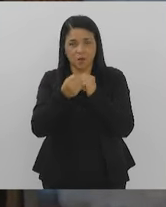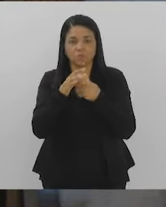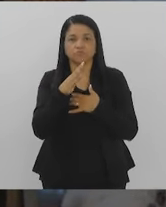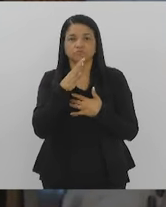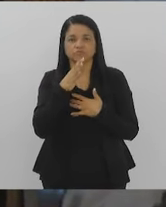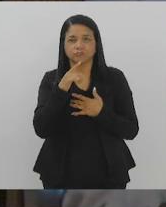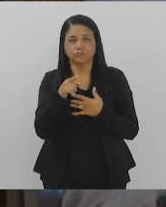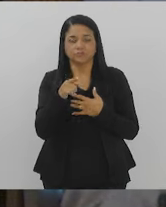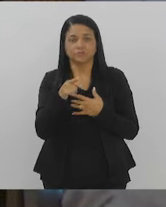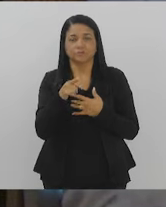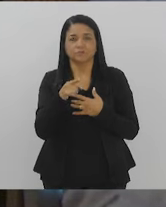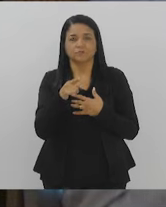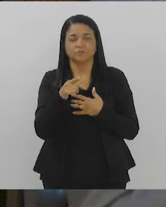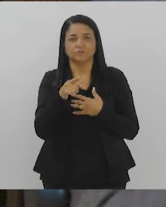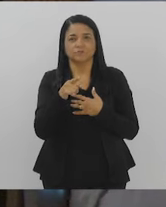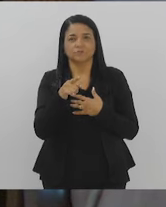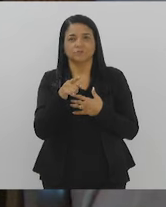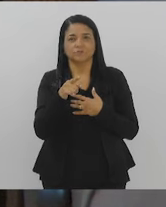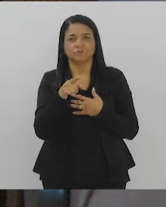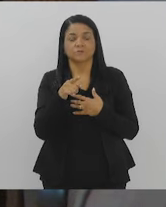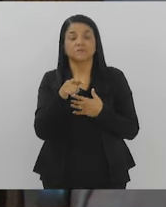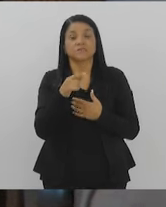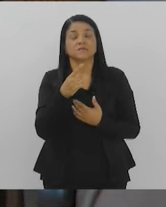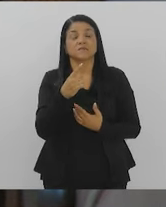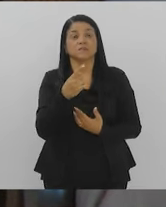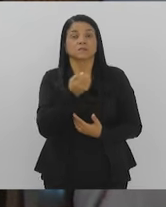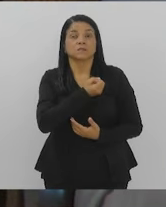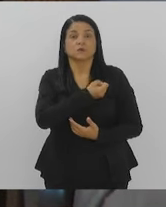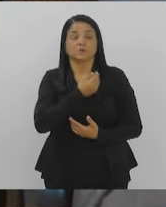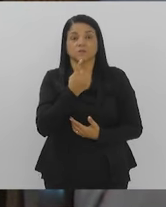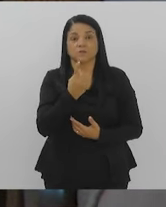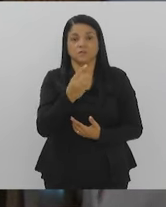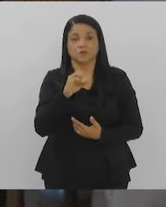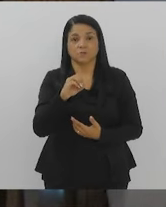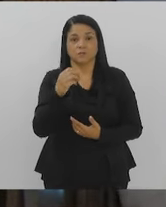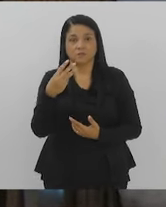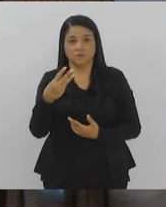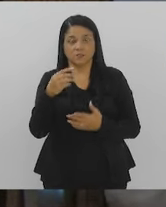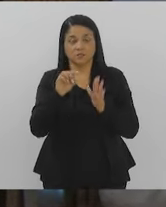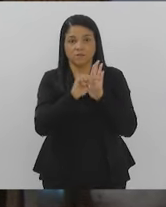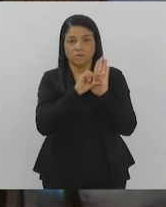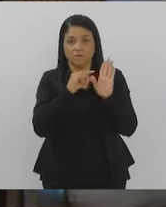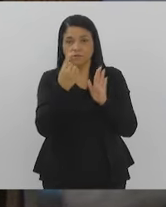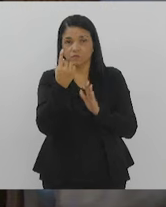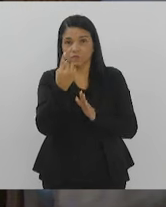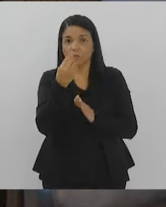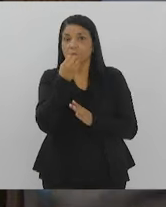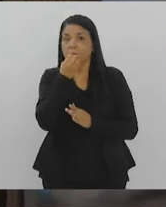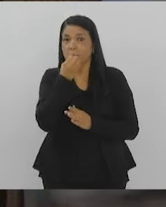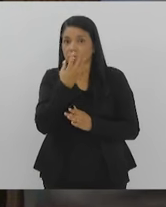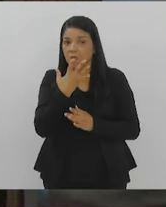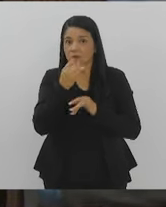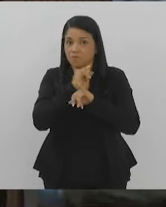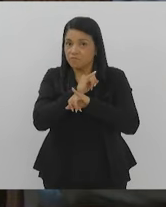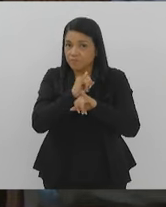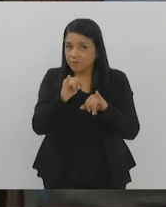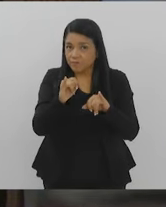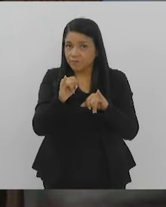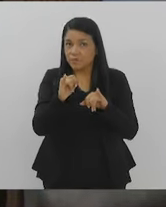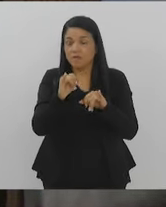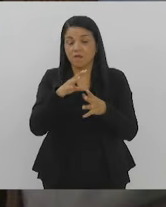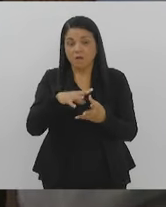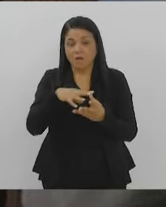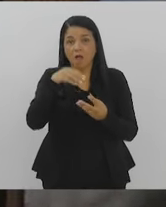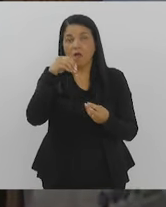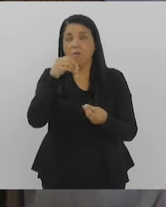encontra no salmo de número 103, verso 1, quando diz: bendize, ó minha alma, ao